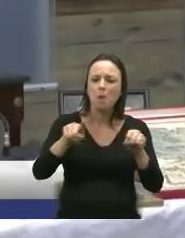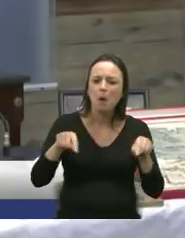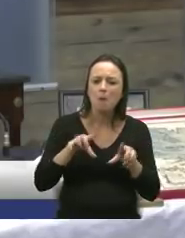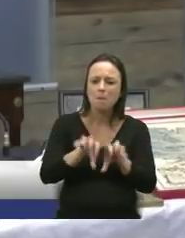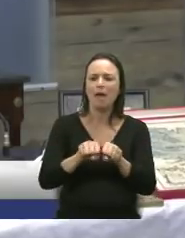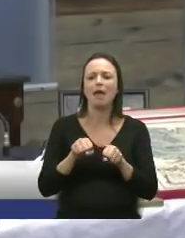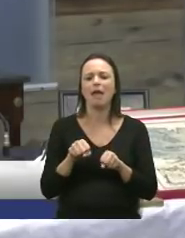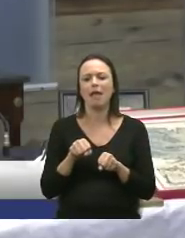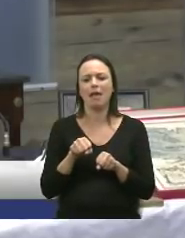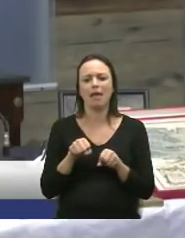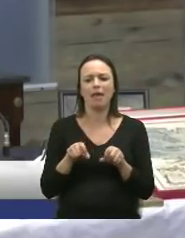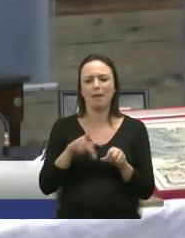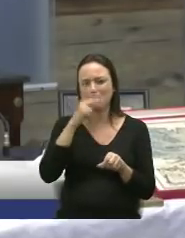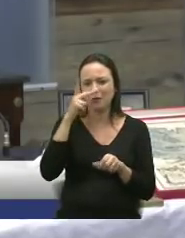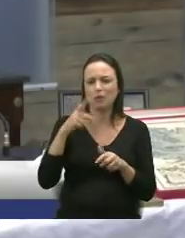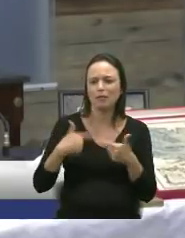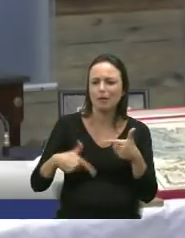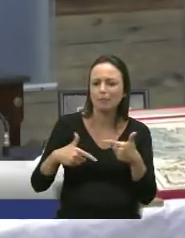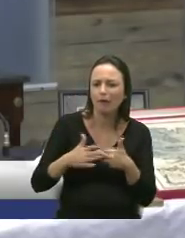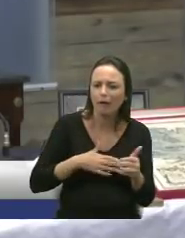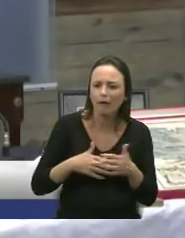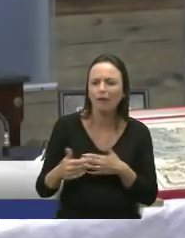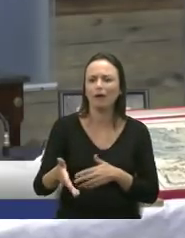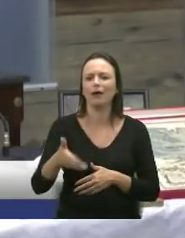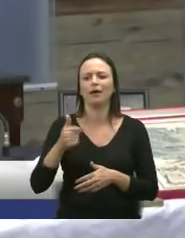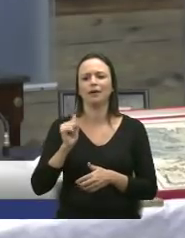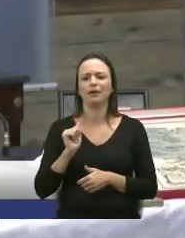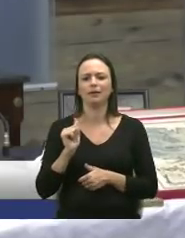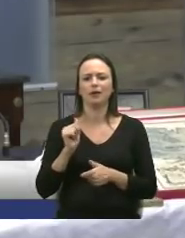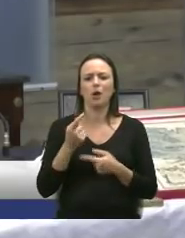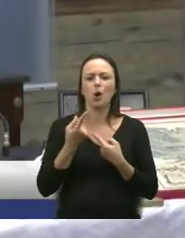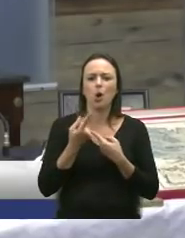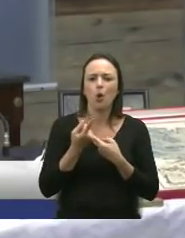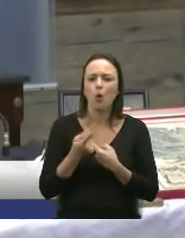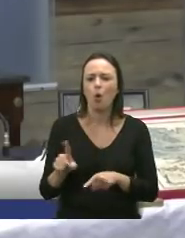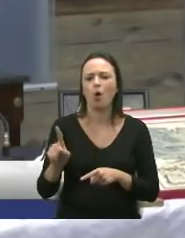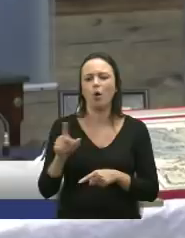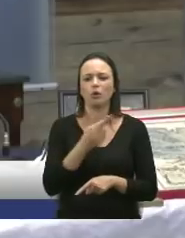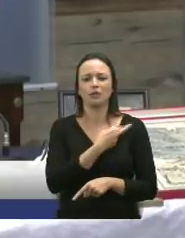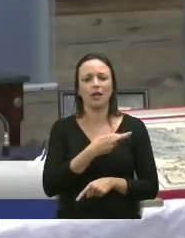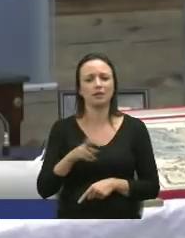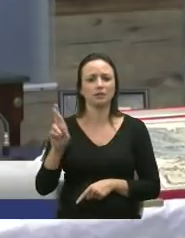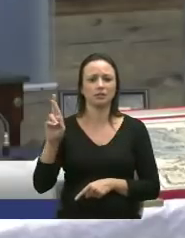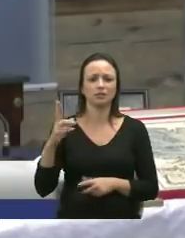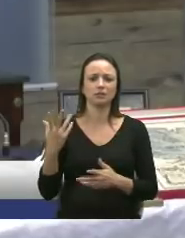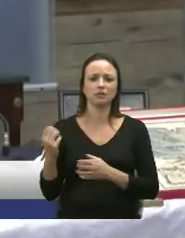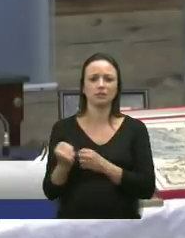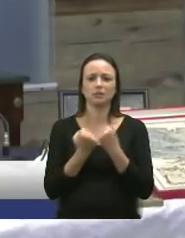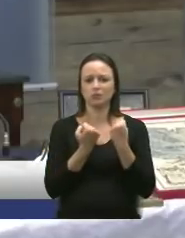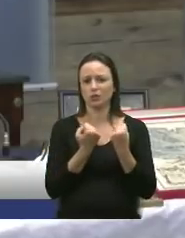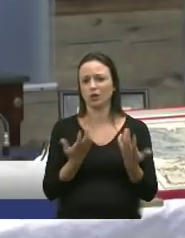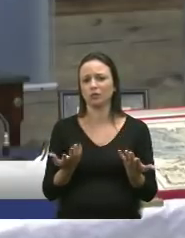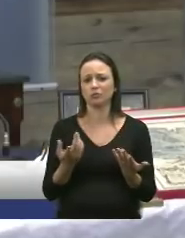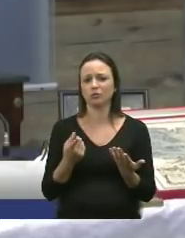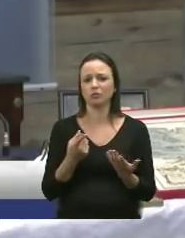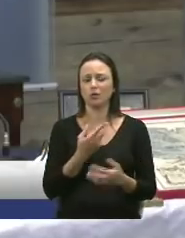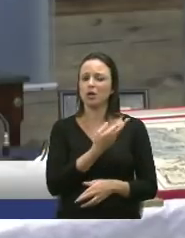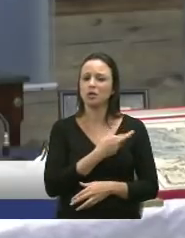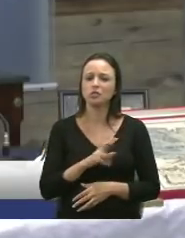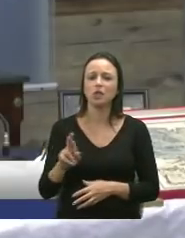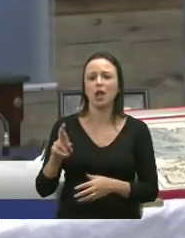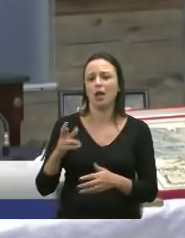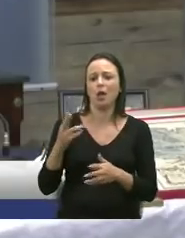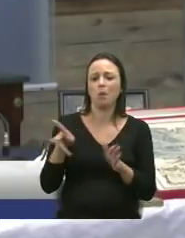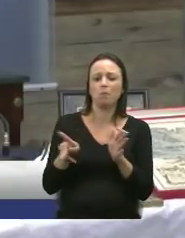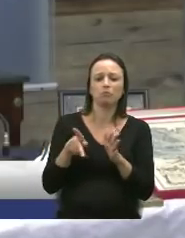luta do proletariado. O comunista se coloca contra a religião, está defendido no Manifesto Comunista, a religião é o ópio do povo, mas